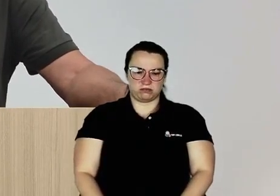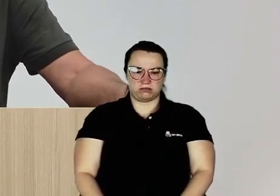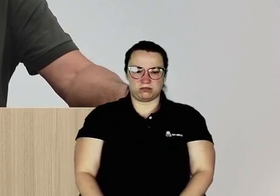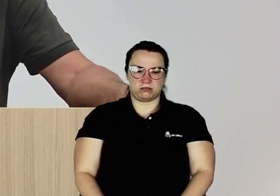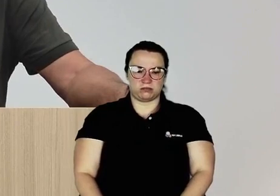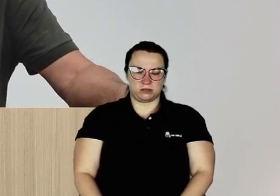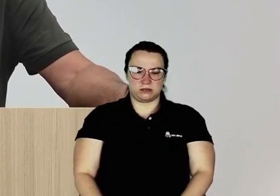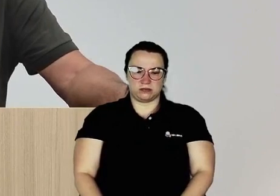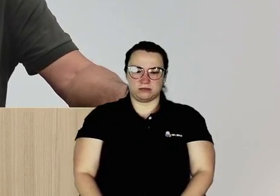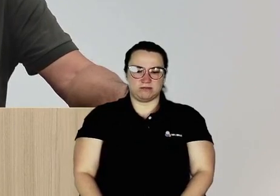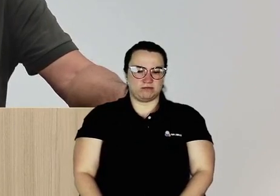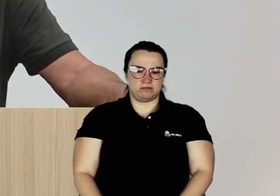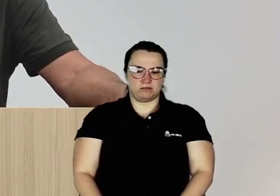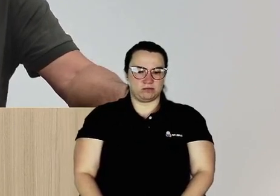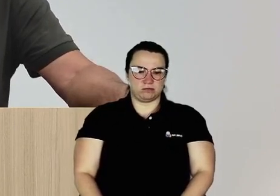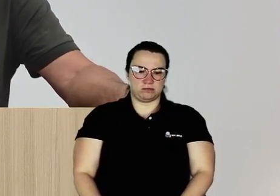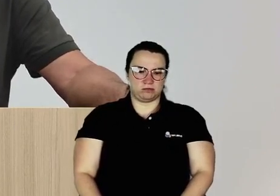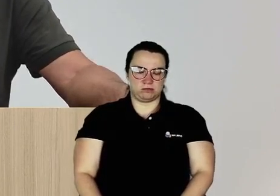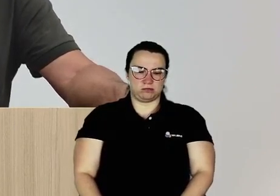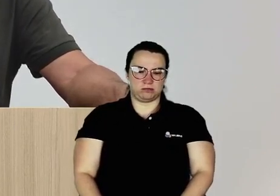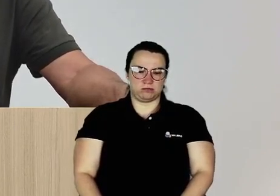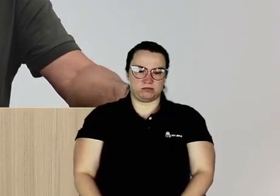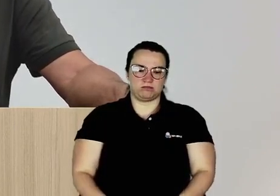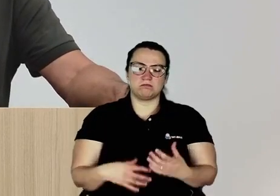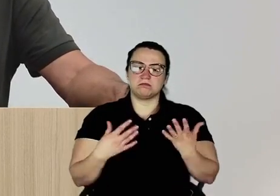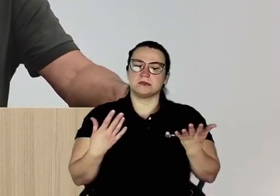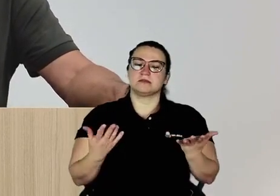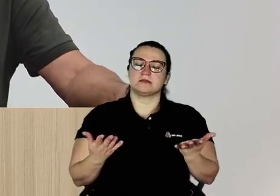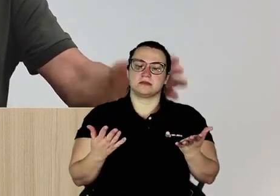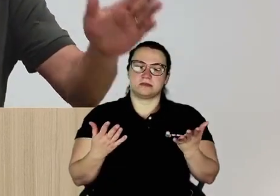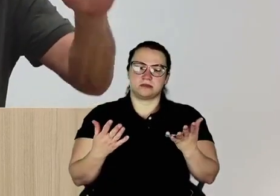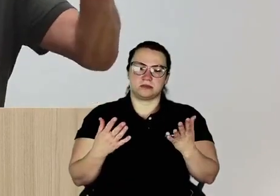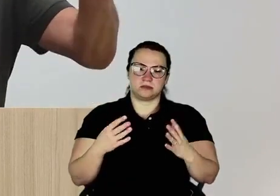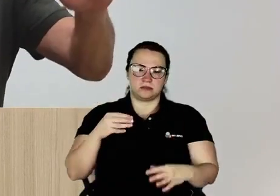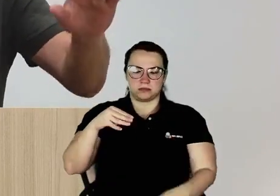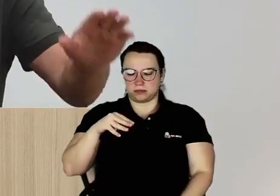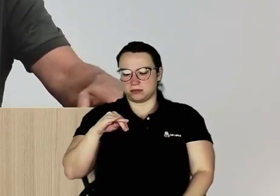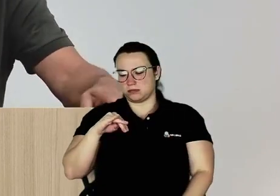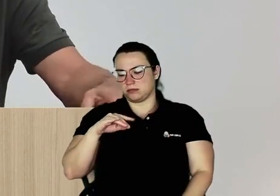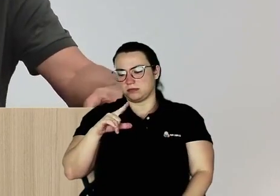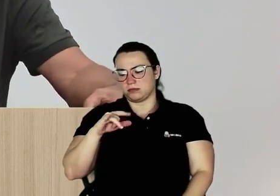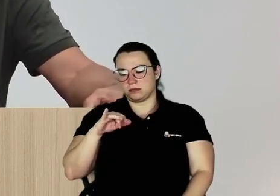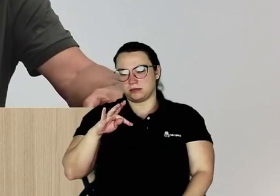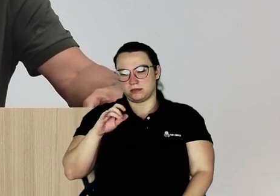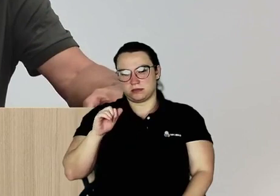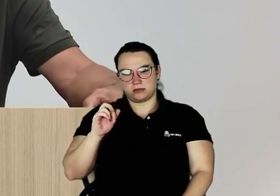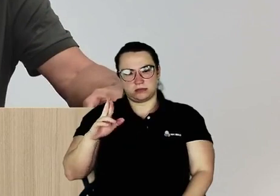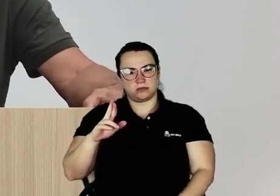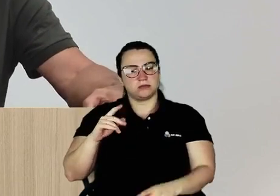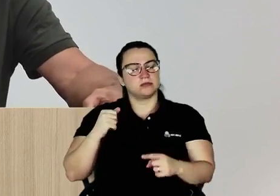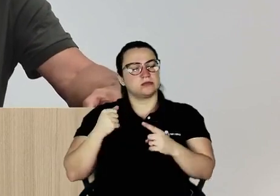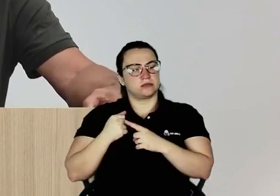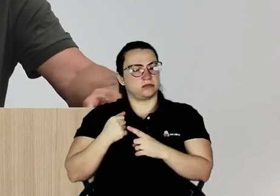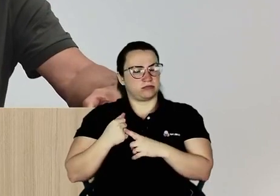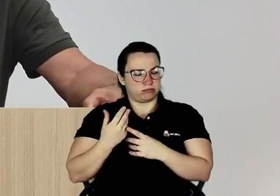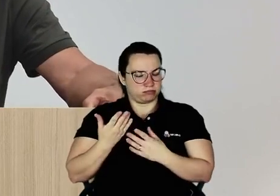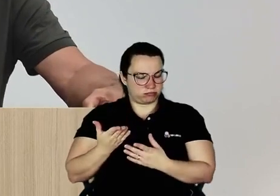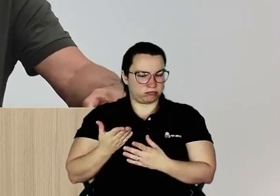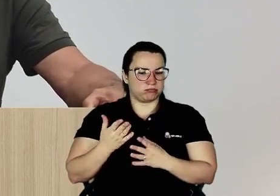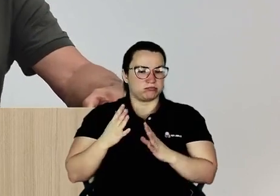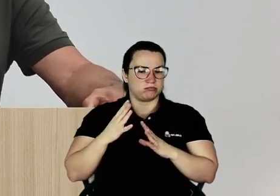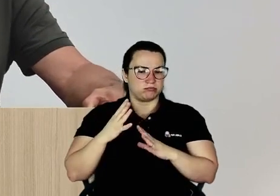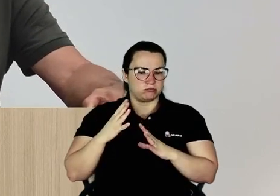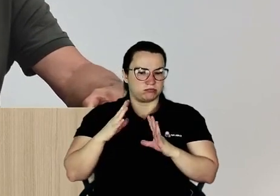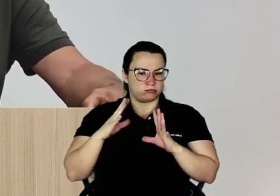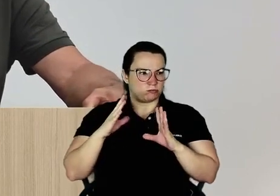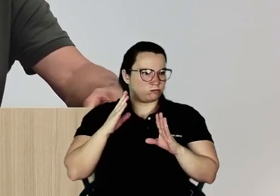não defender as instituições, mas em especial a Polícia Militar, que é o testa de ferro de todos os atendimentos. Tem